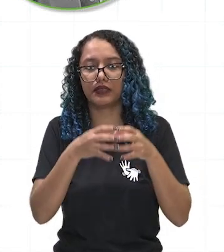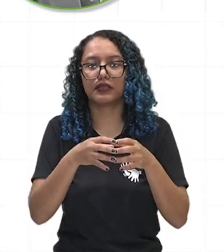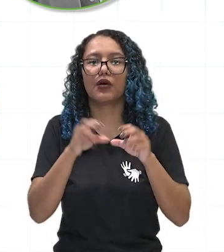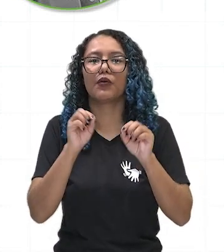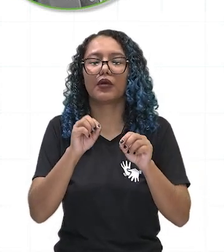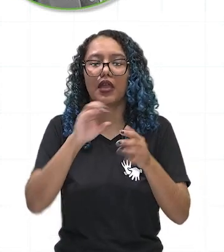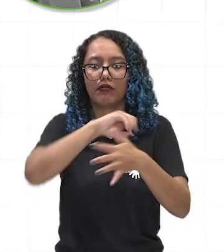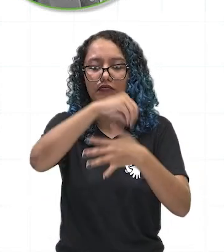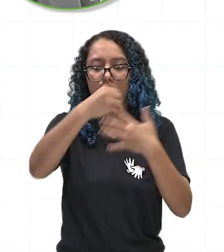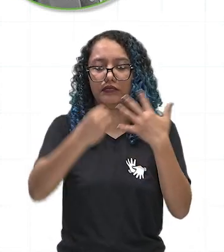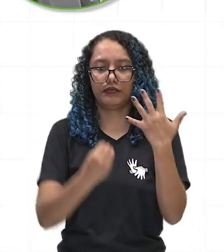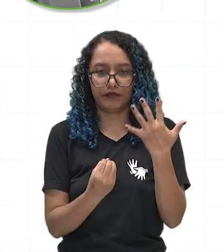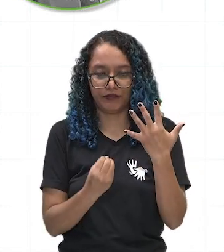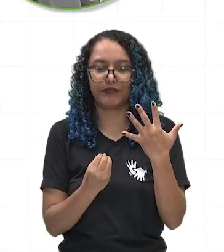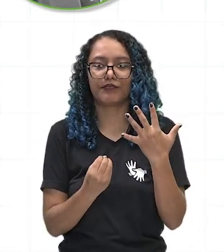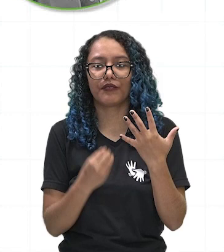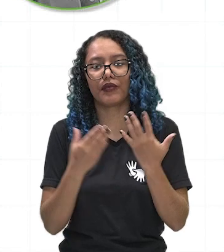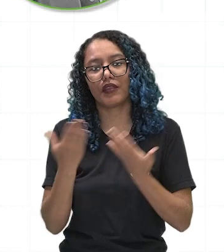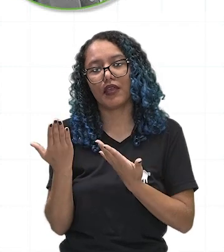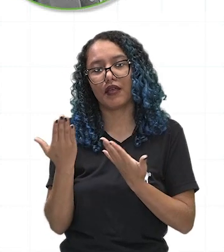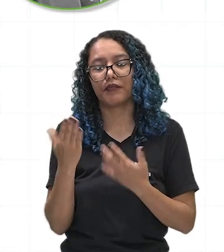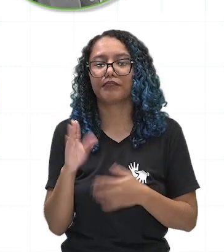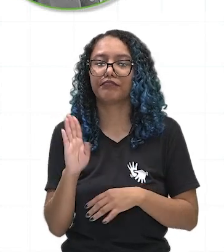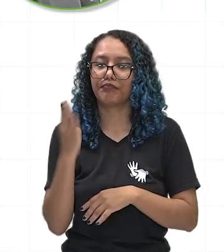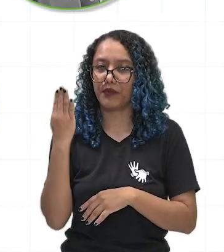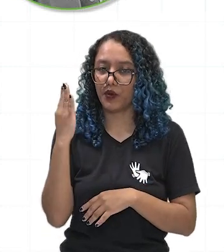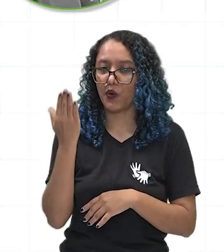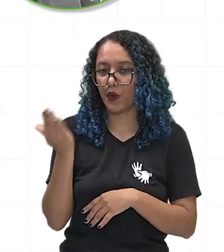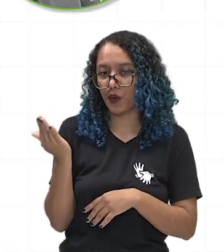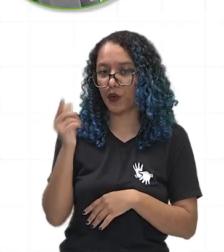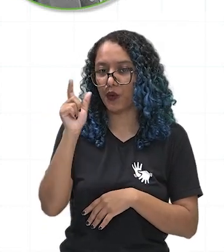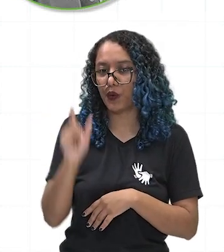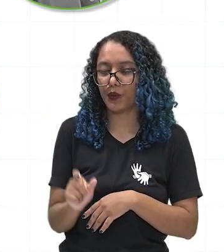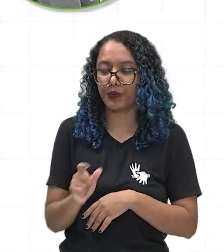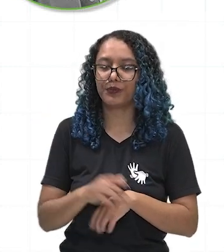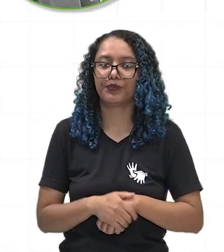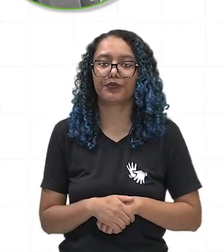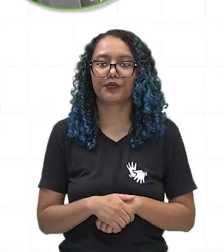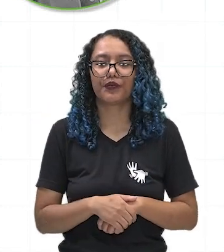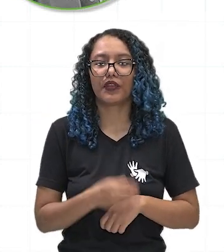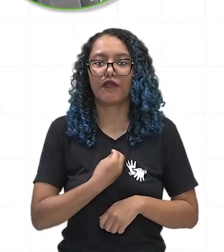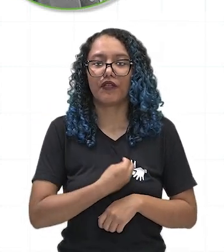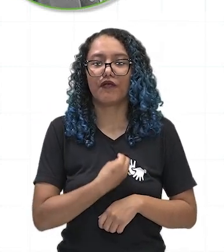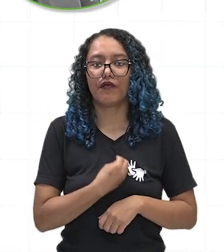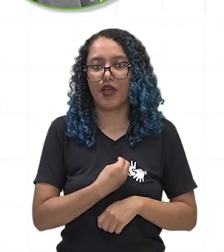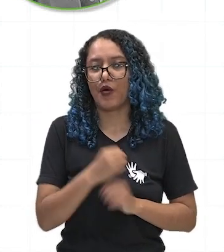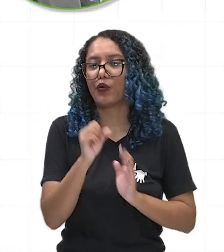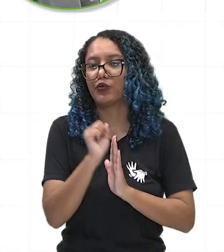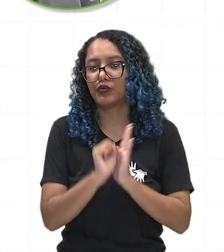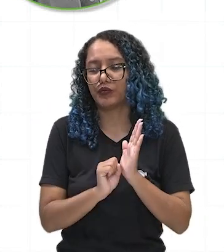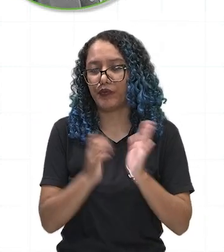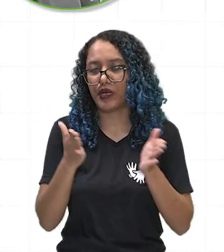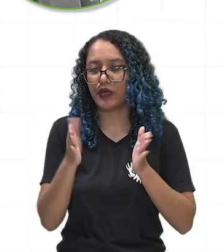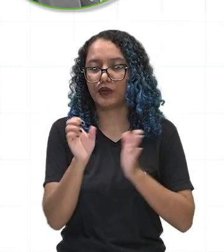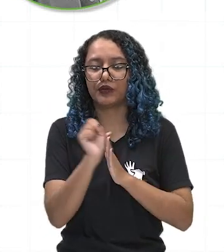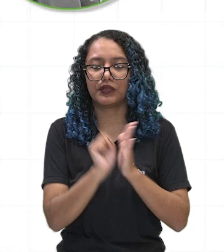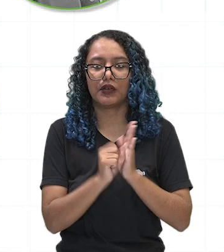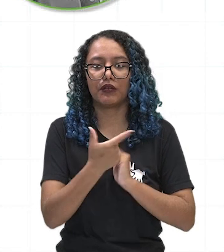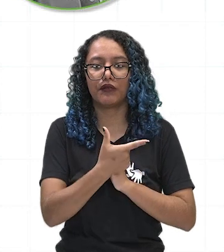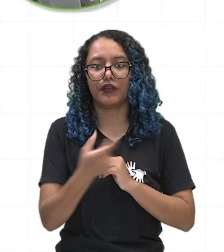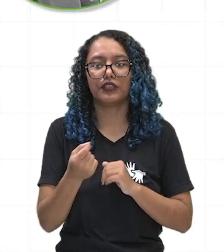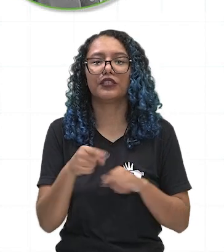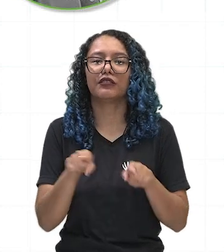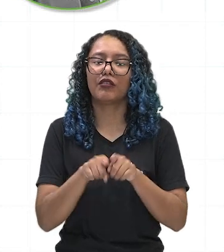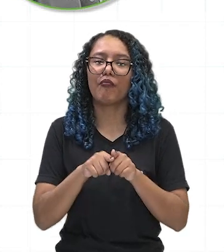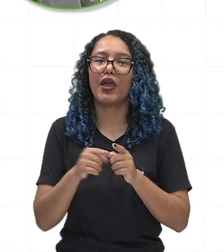reinos. Então, este biólogo, né, chamado Robert Whittaker, ele viveu aí no século XX, né, e ele trouxe